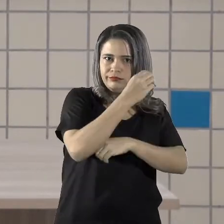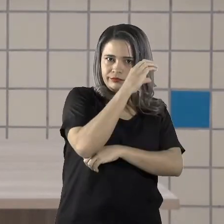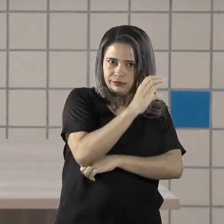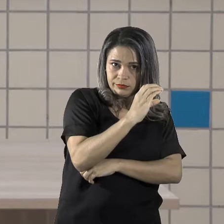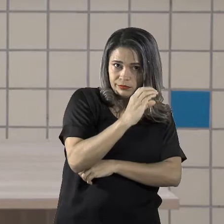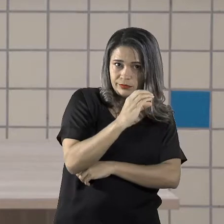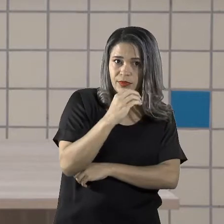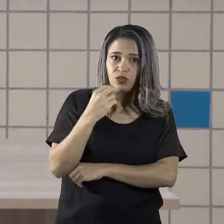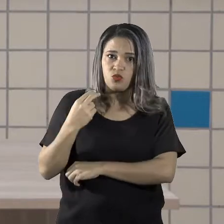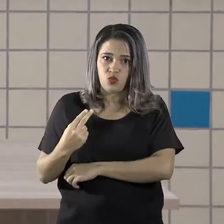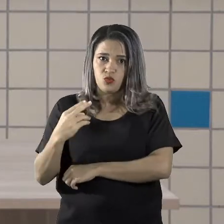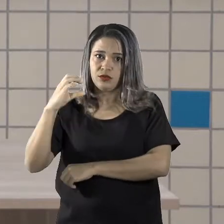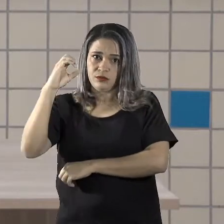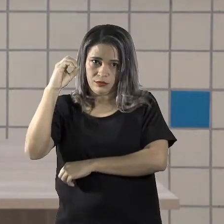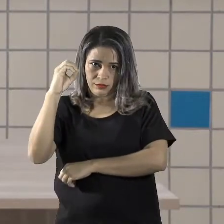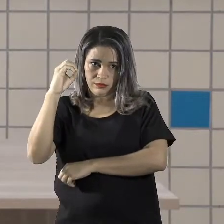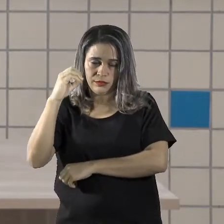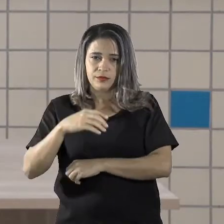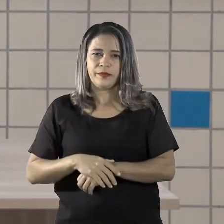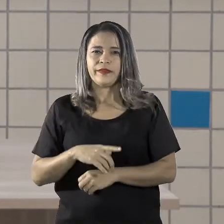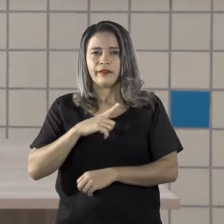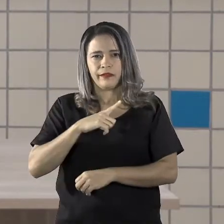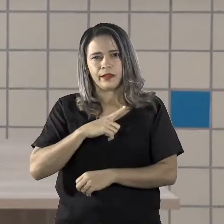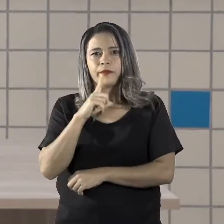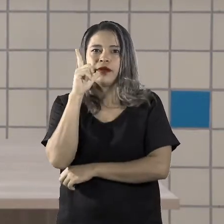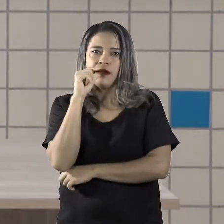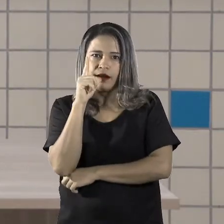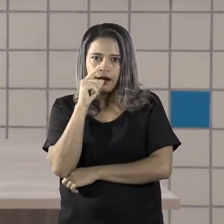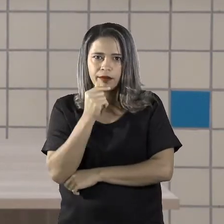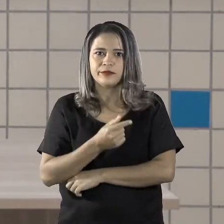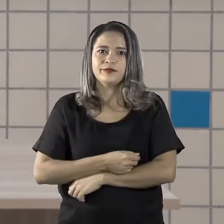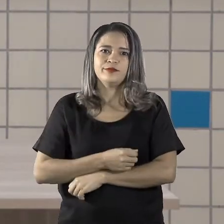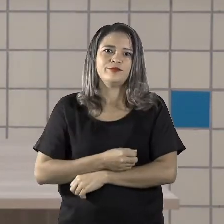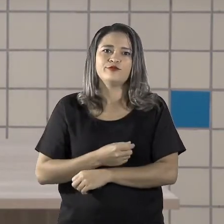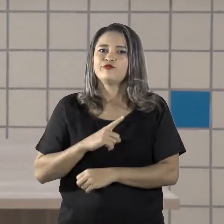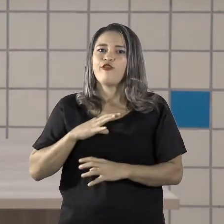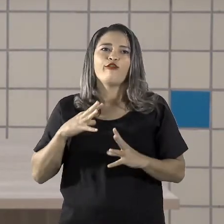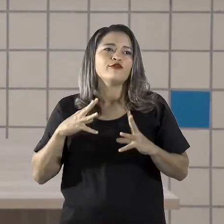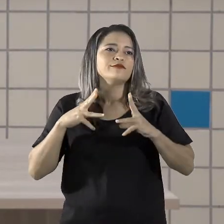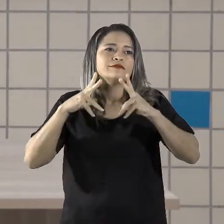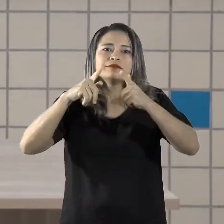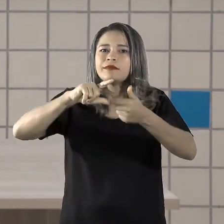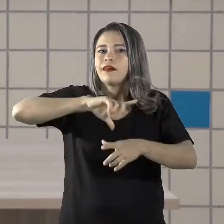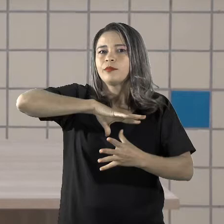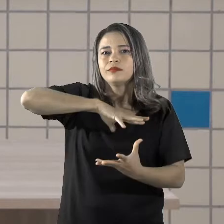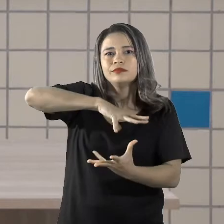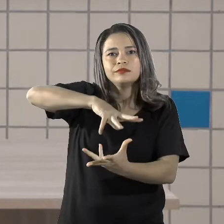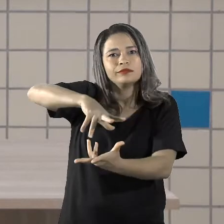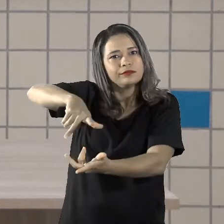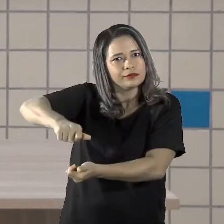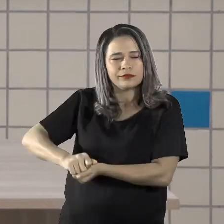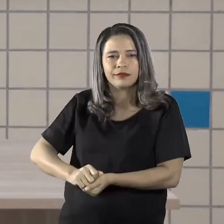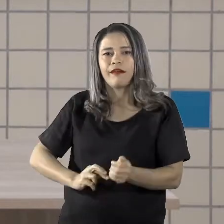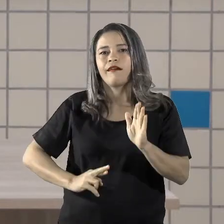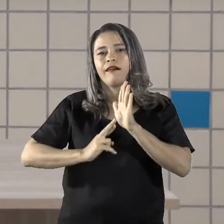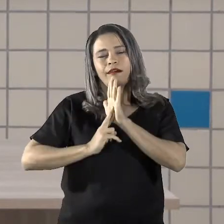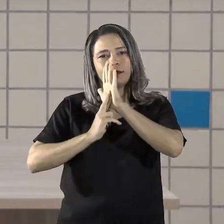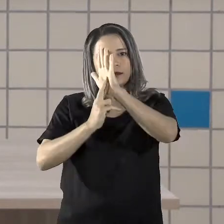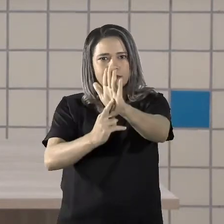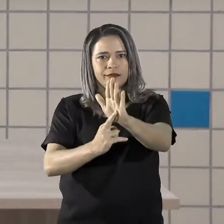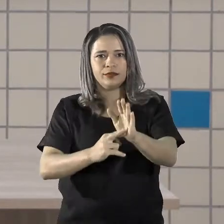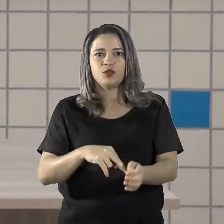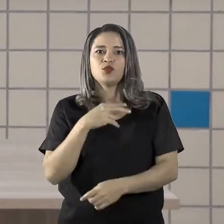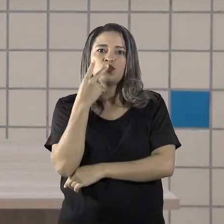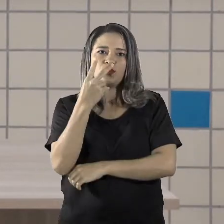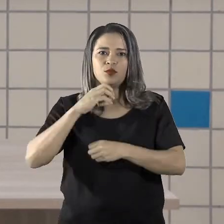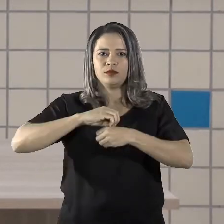carbônico. E nós temos a água, né? Nosso solvente universal, que é representado por duas moléculas de